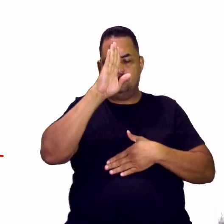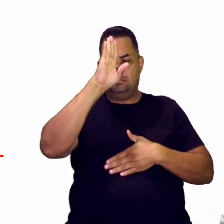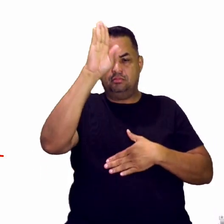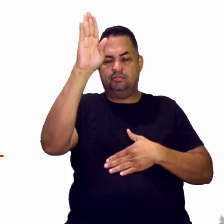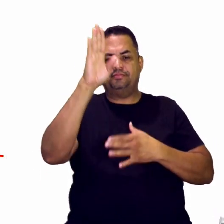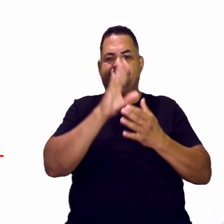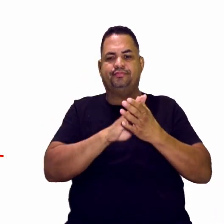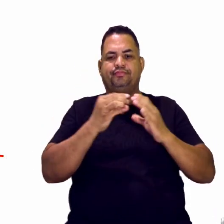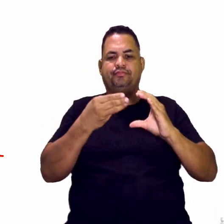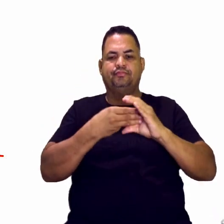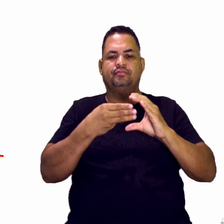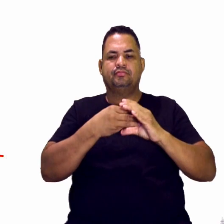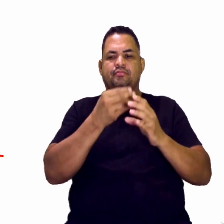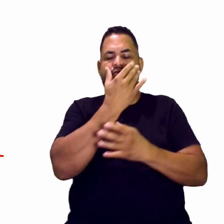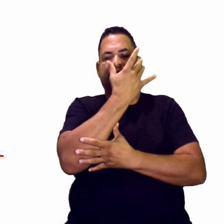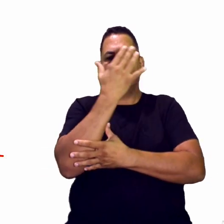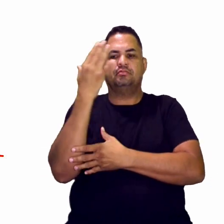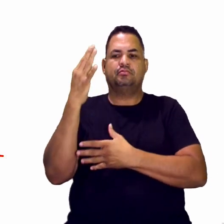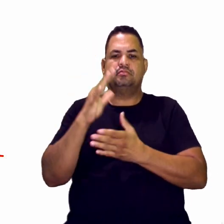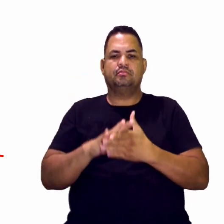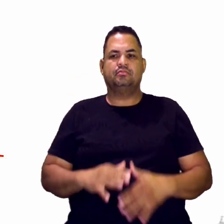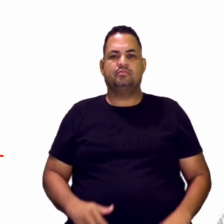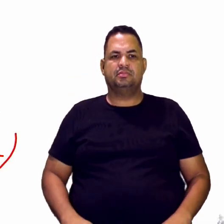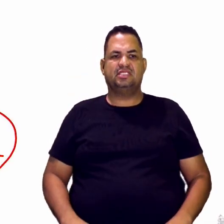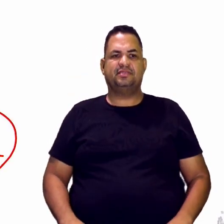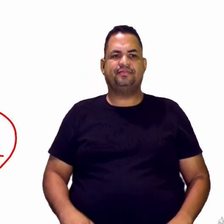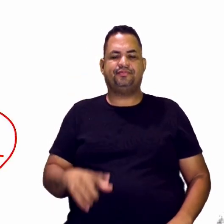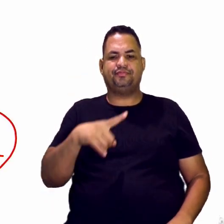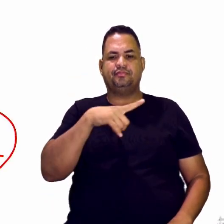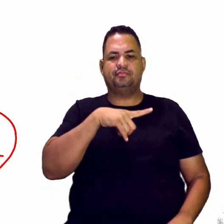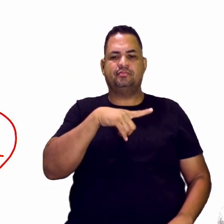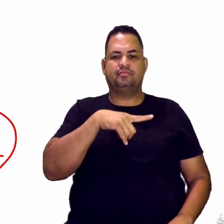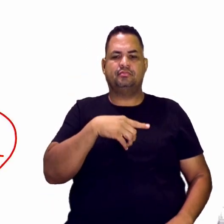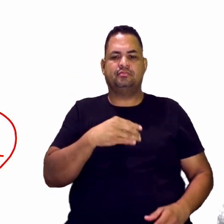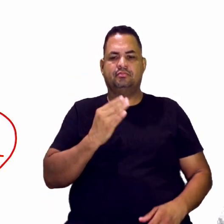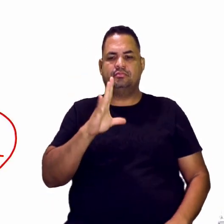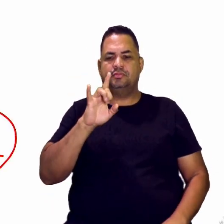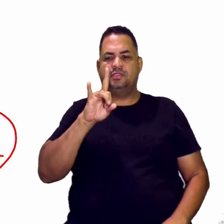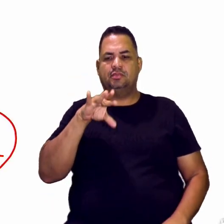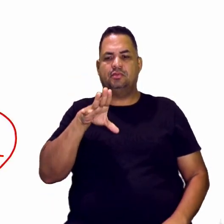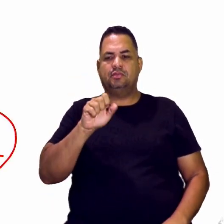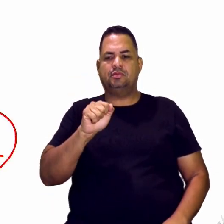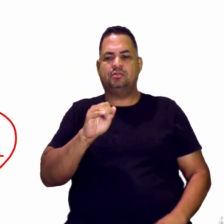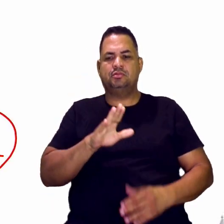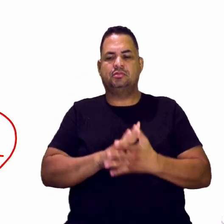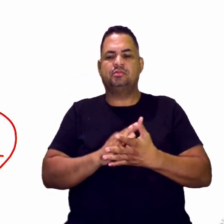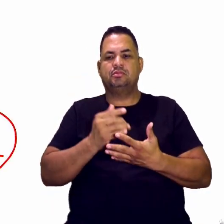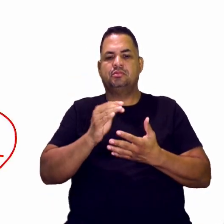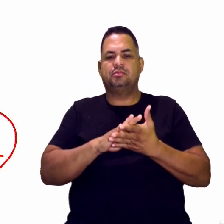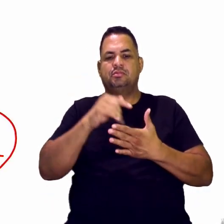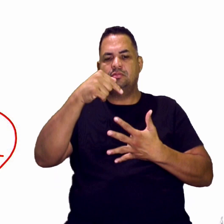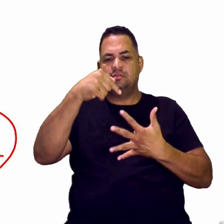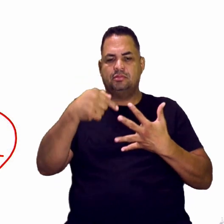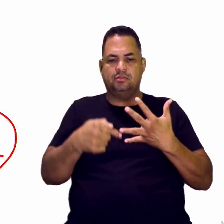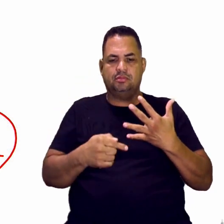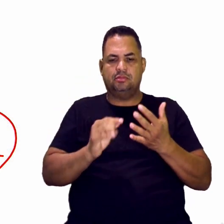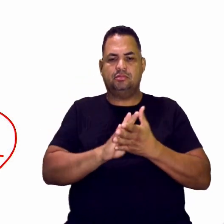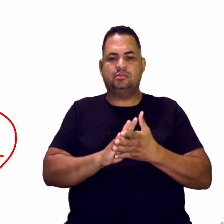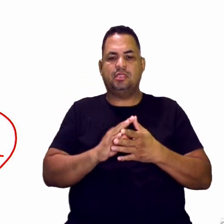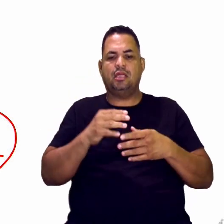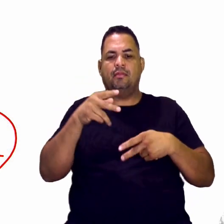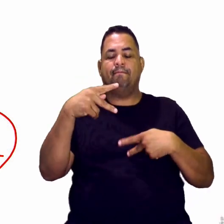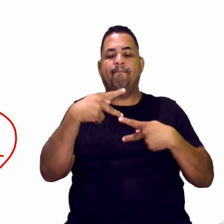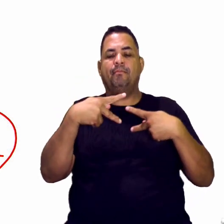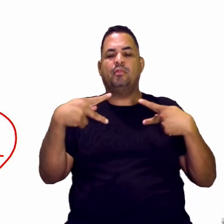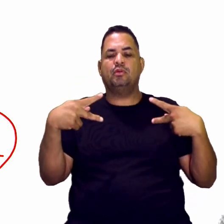principalmente as células vegetais. E como eu disse, ela tem ali celulose na sua composição e a proteína quitina, né,